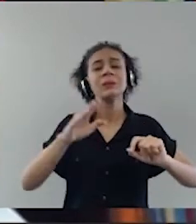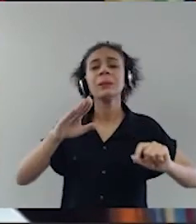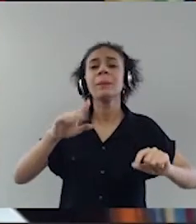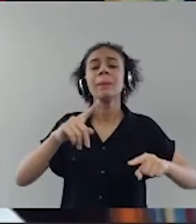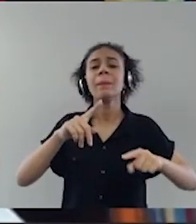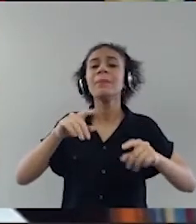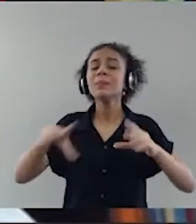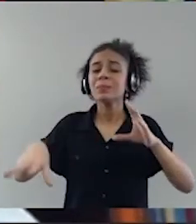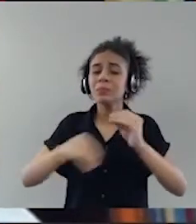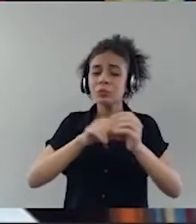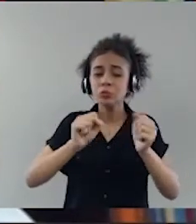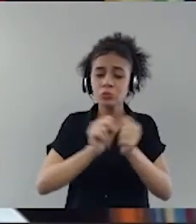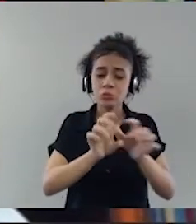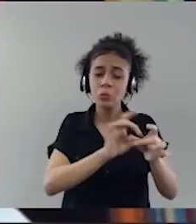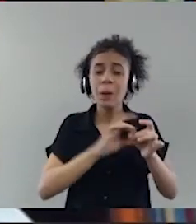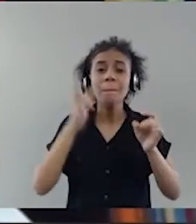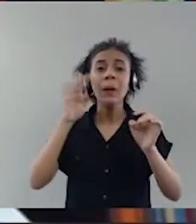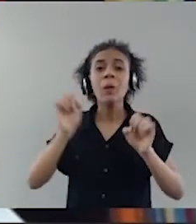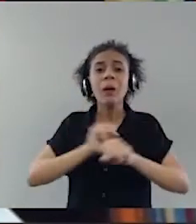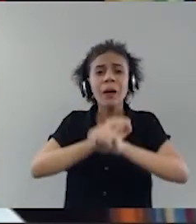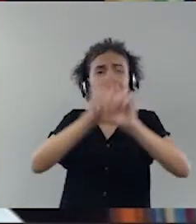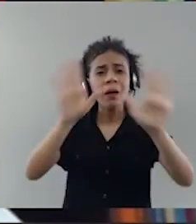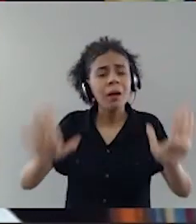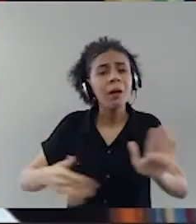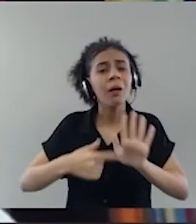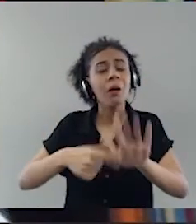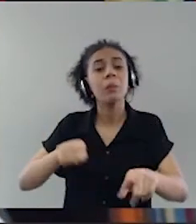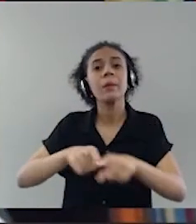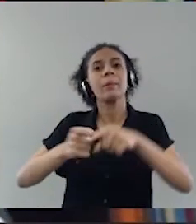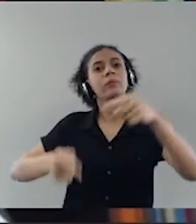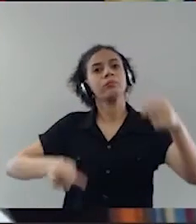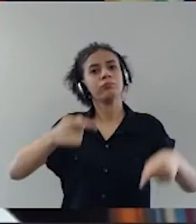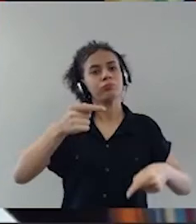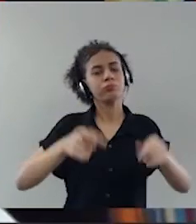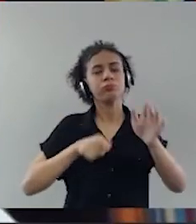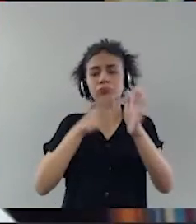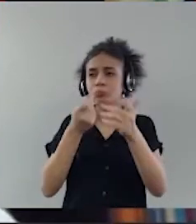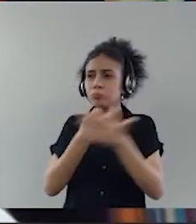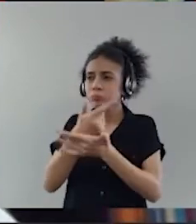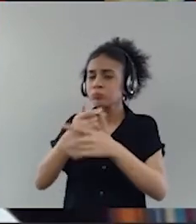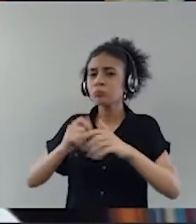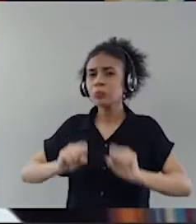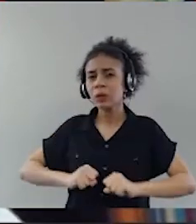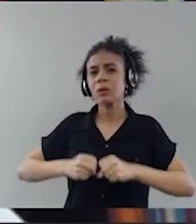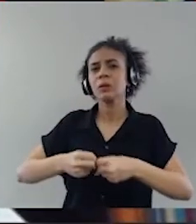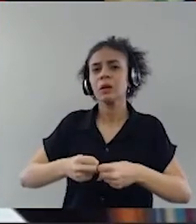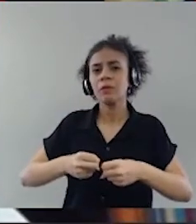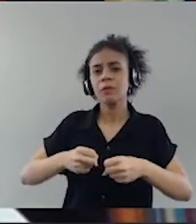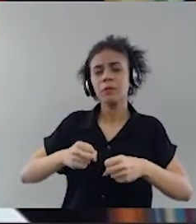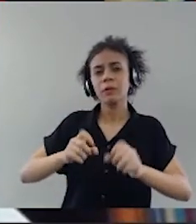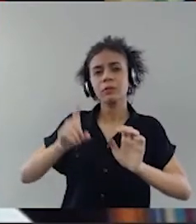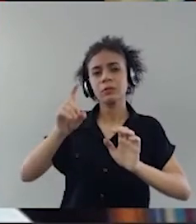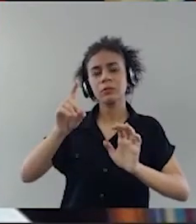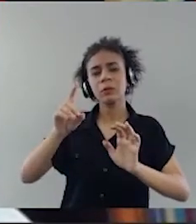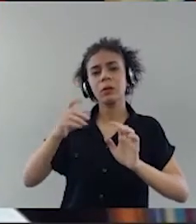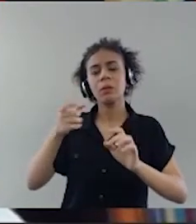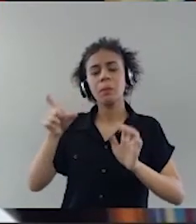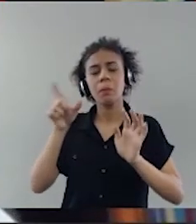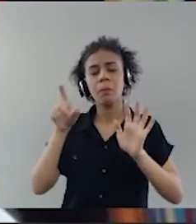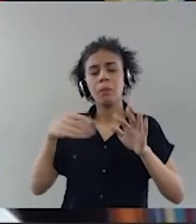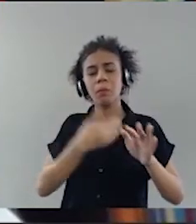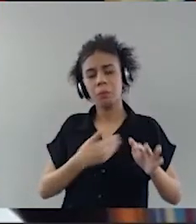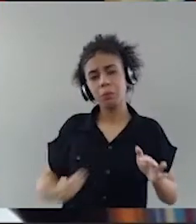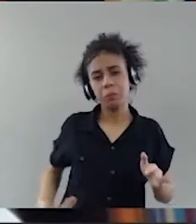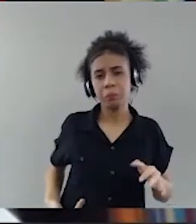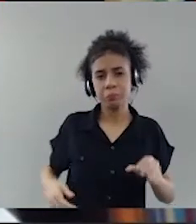maior eficiência, transparência e também competitividade na busca, na defesa do interesse público. Nesse particular, ao